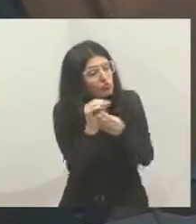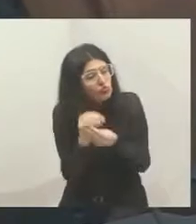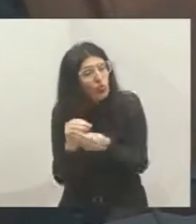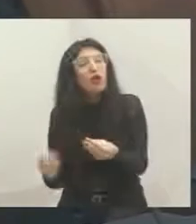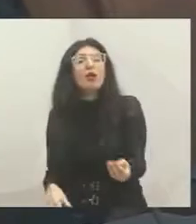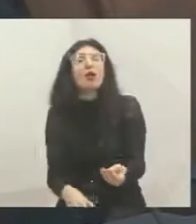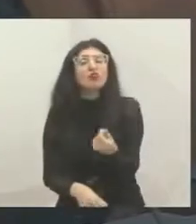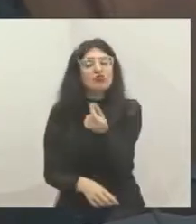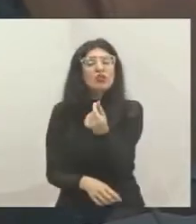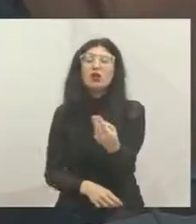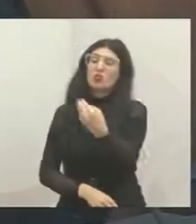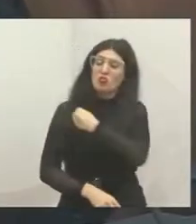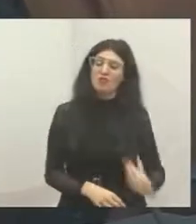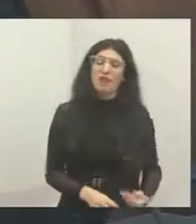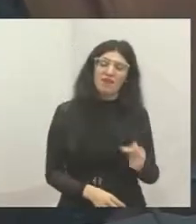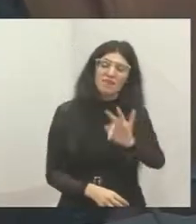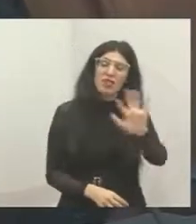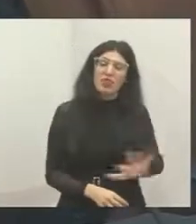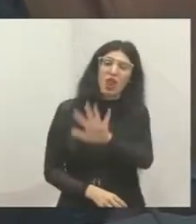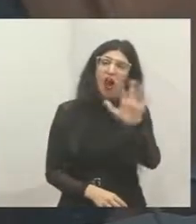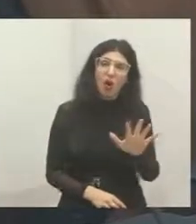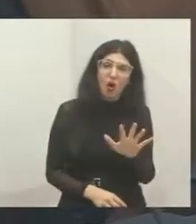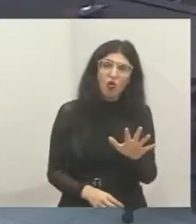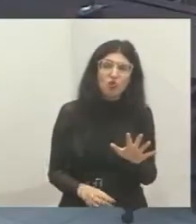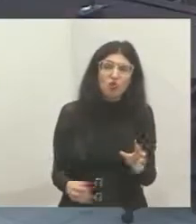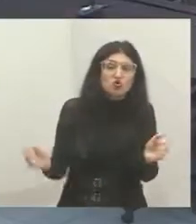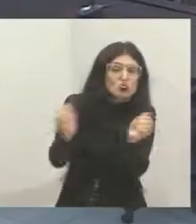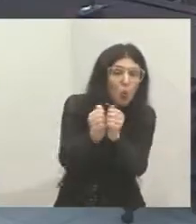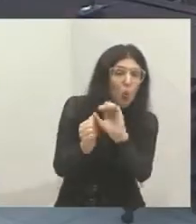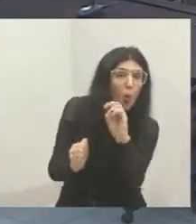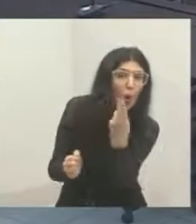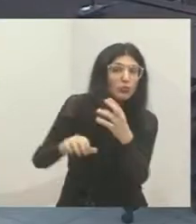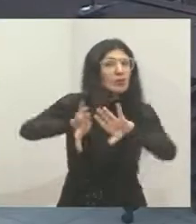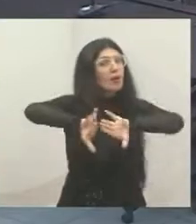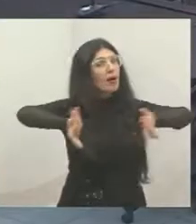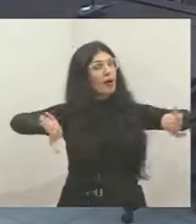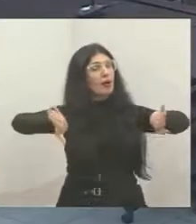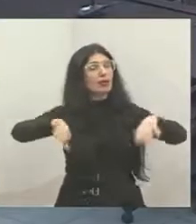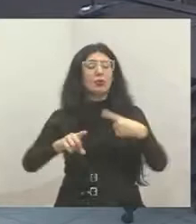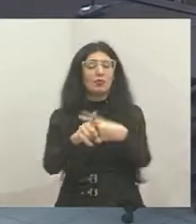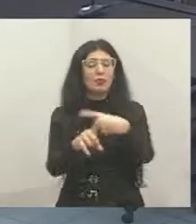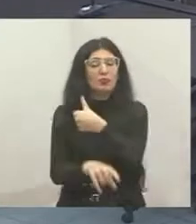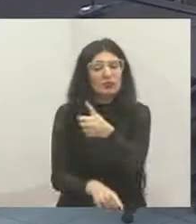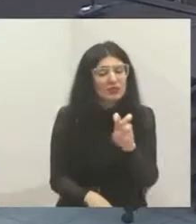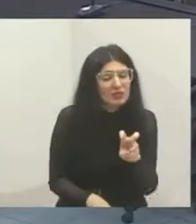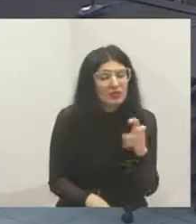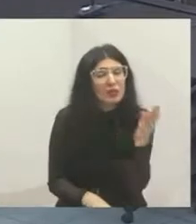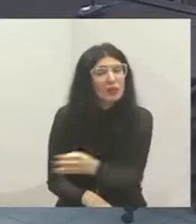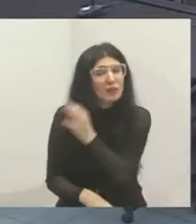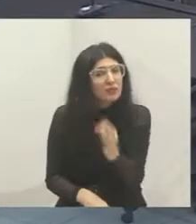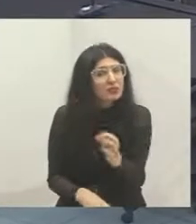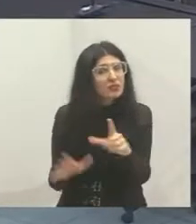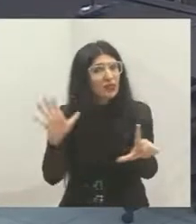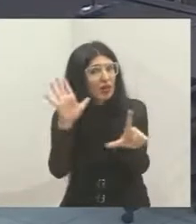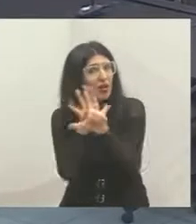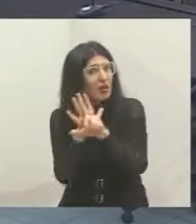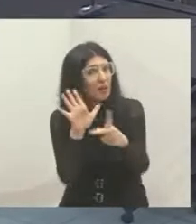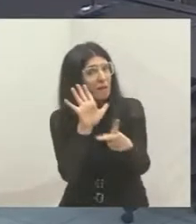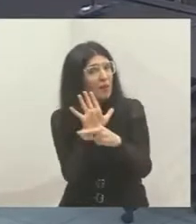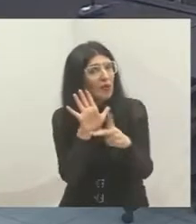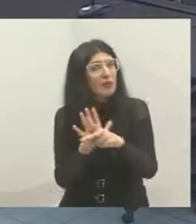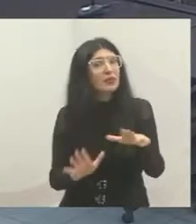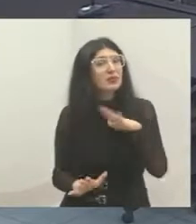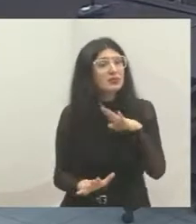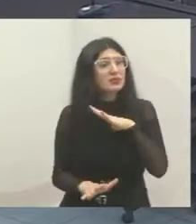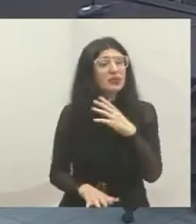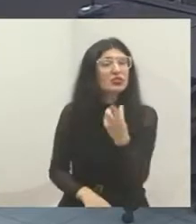federal? Tá, então vamos aqui então. Porque a lei fala que é 15% do orçamento do município. Isso. Então, mas